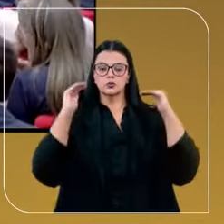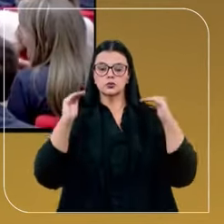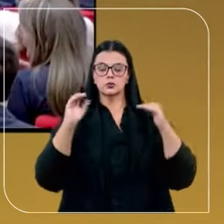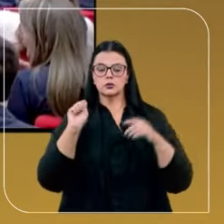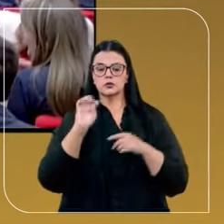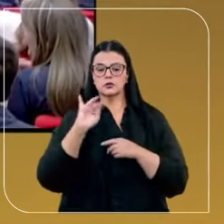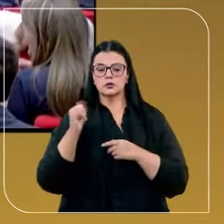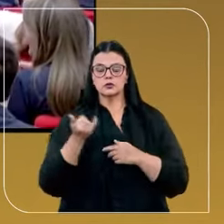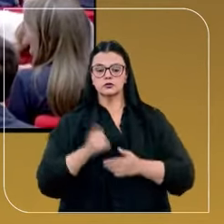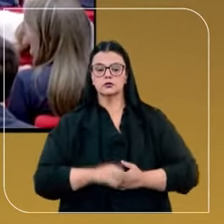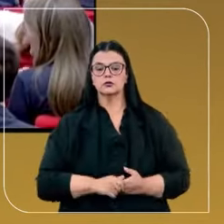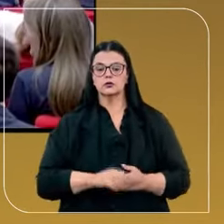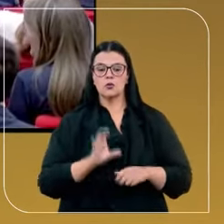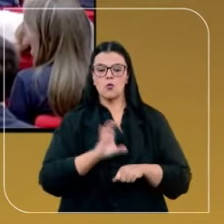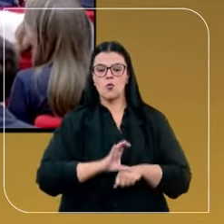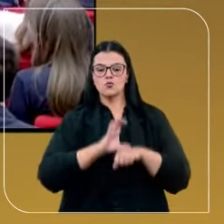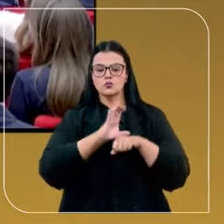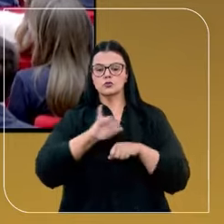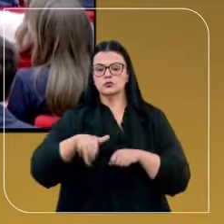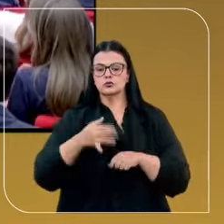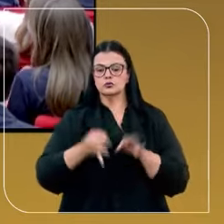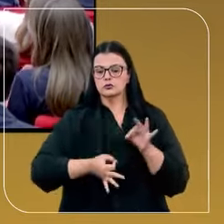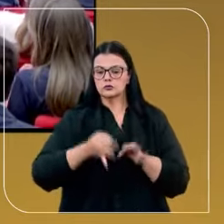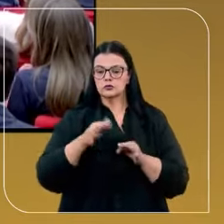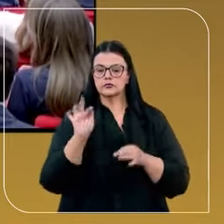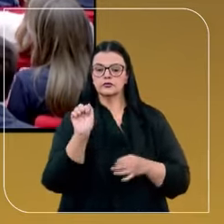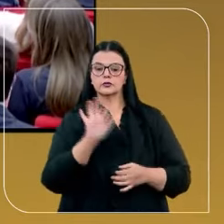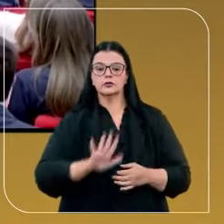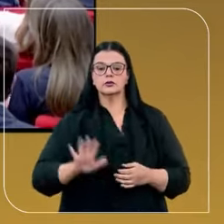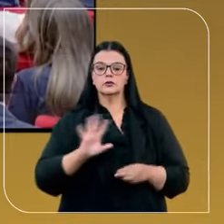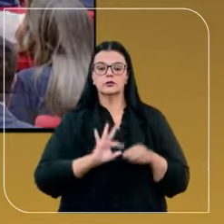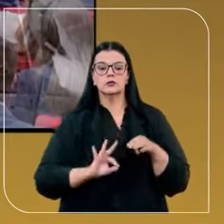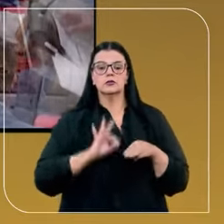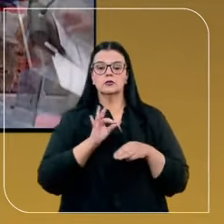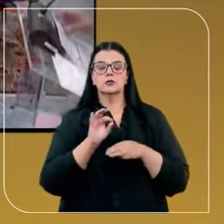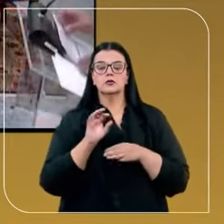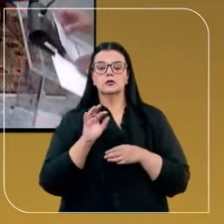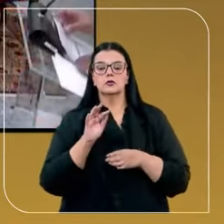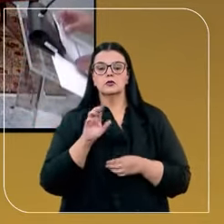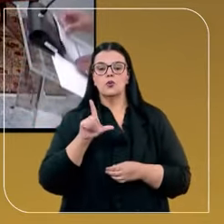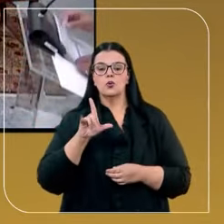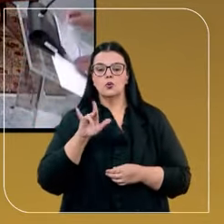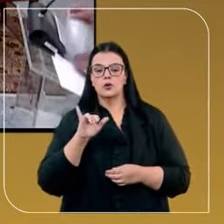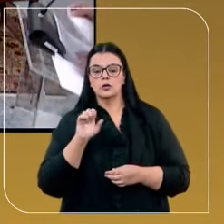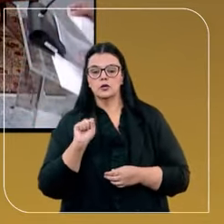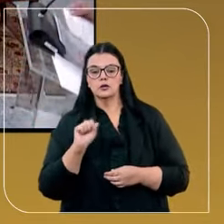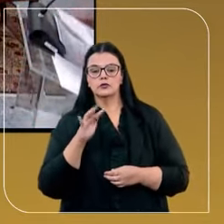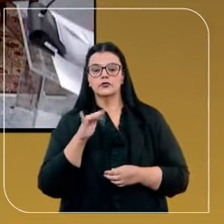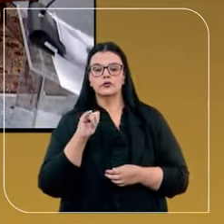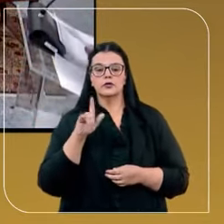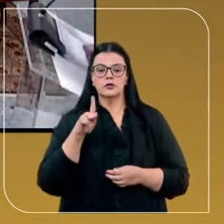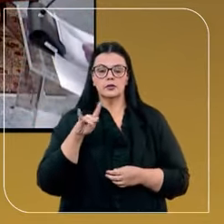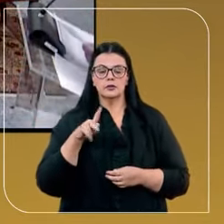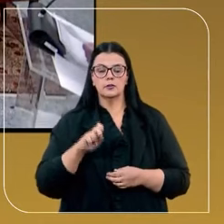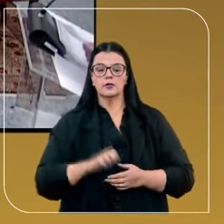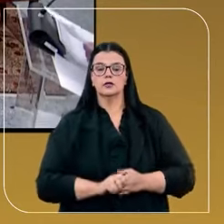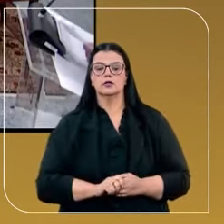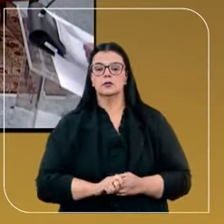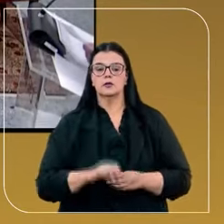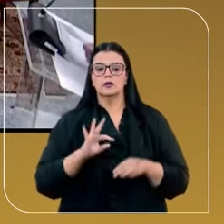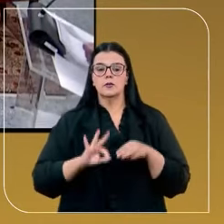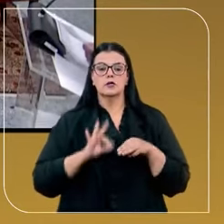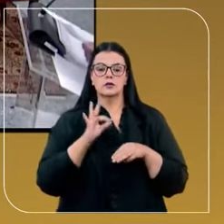e do Conselho da Justiça Federal, ministro Luiz Felipe Salomão. O senhor ministro do Superior Tribunal